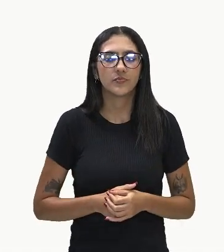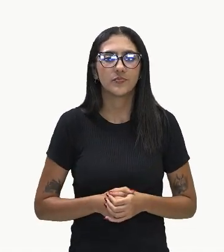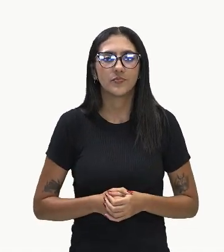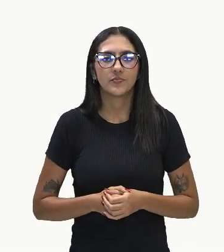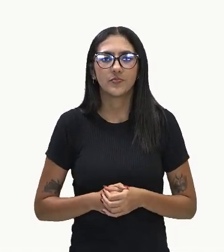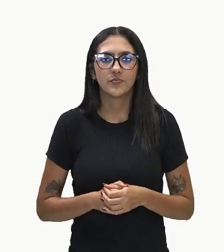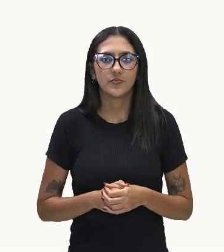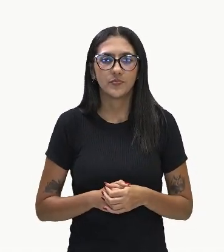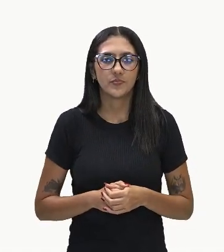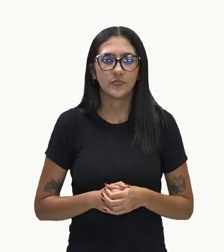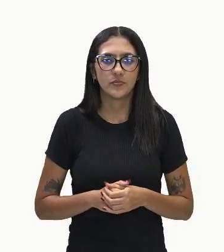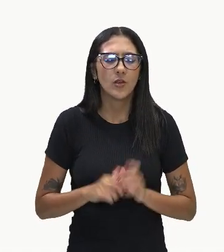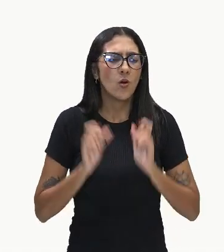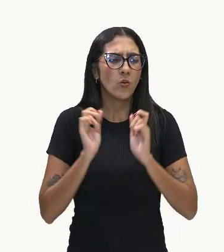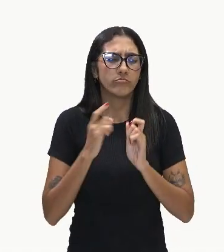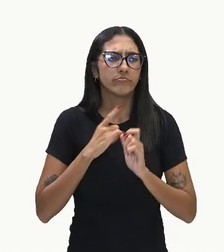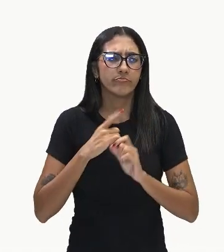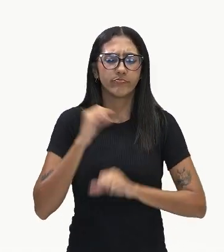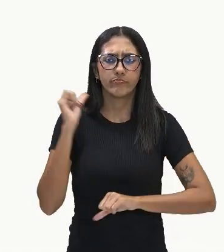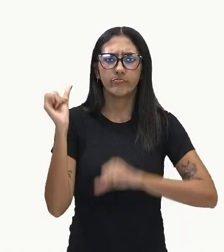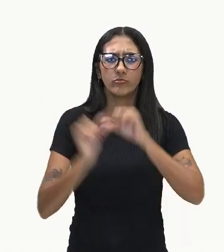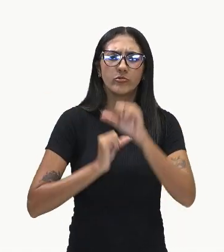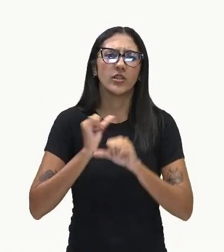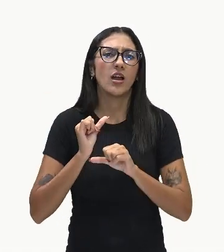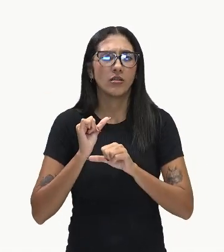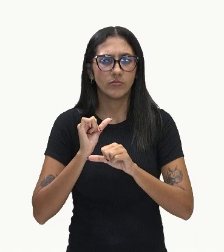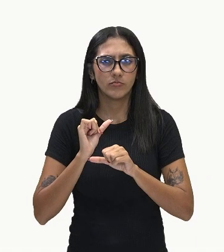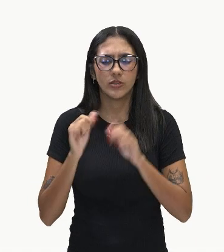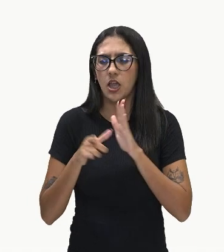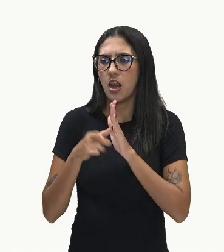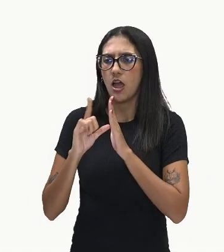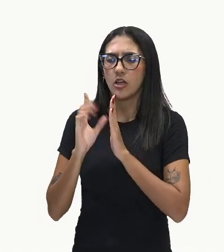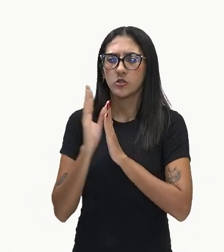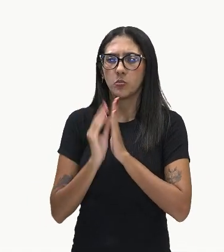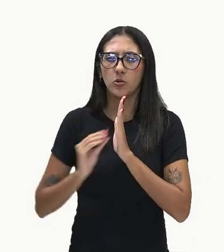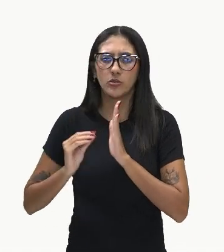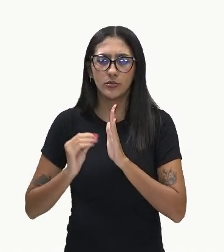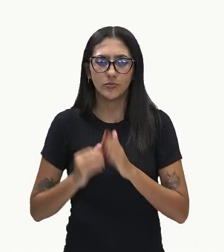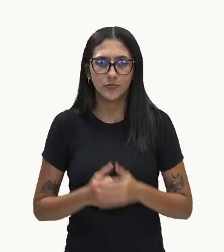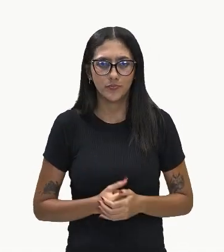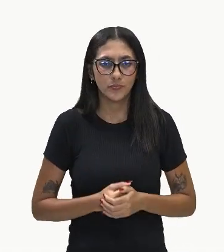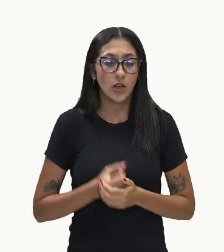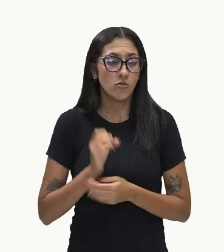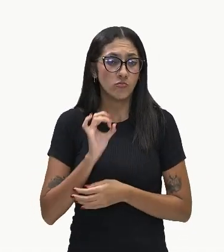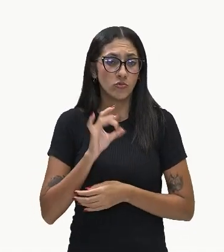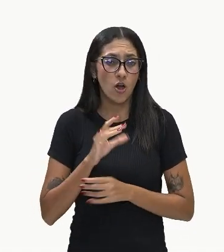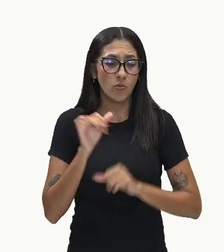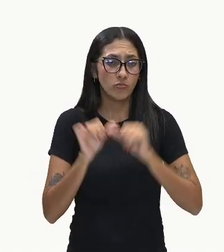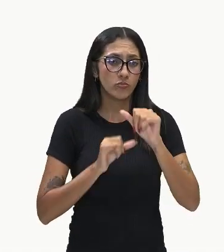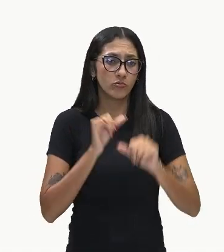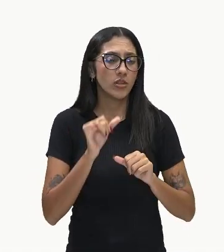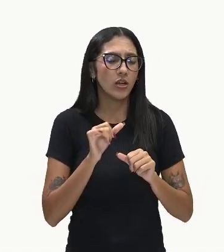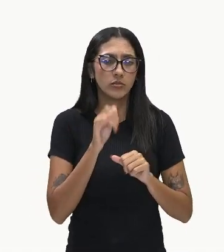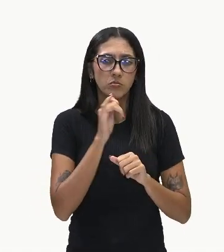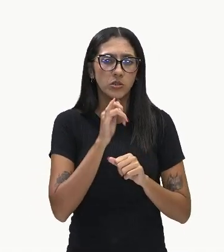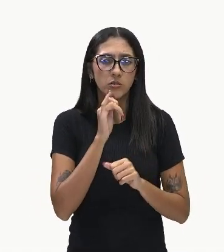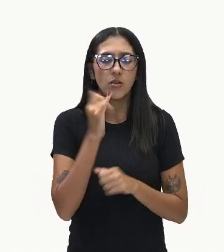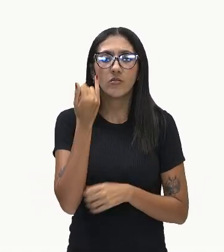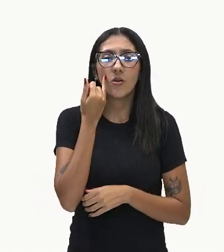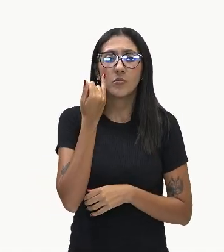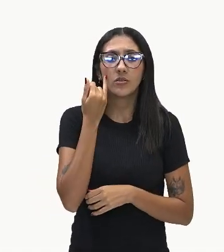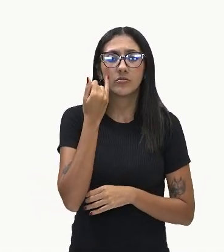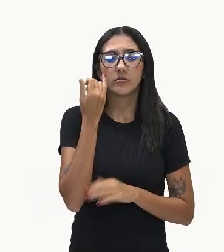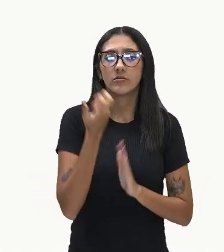Então, o que mudaria de uma para outra? O que mudaria só seria a forma que eu colocaria a minha